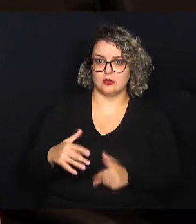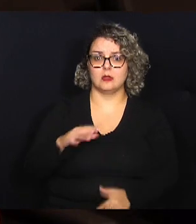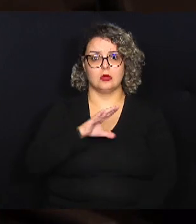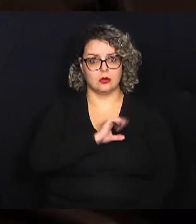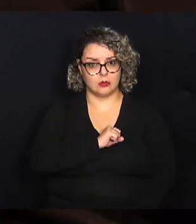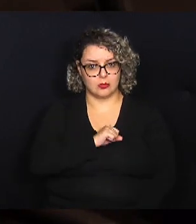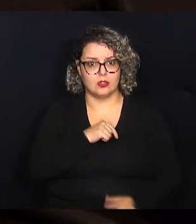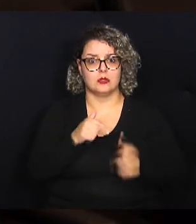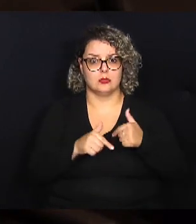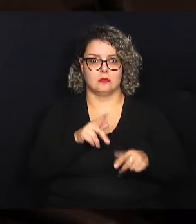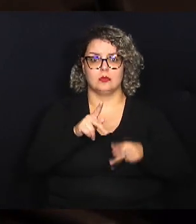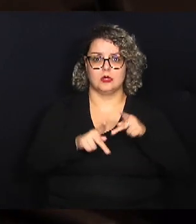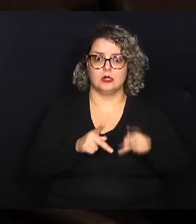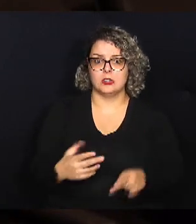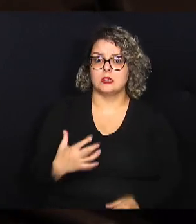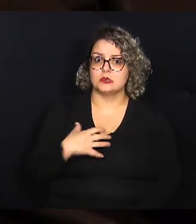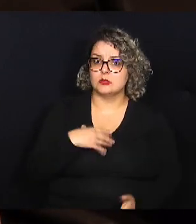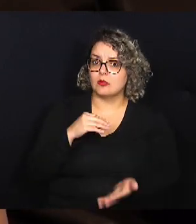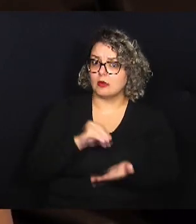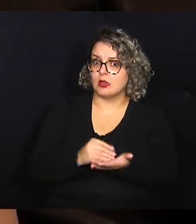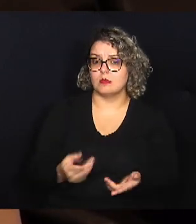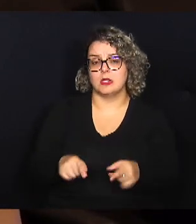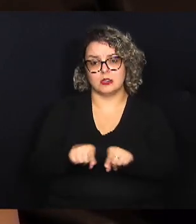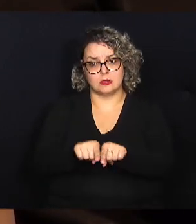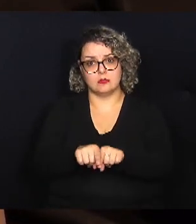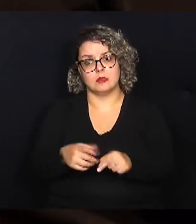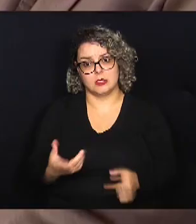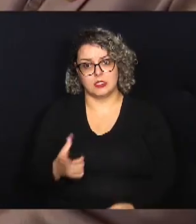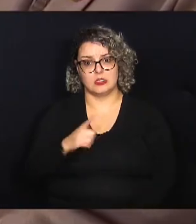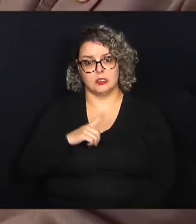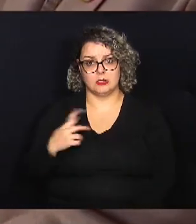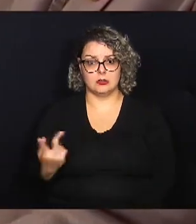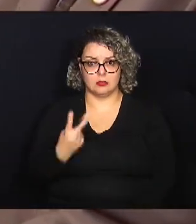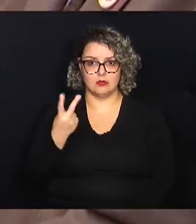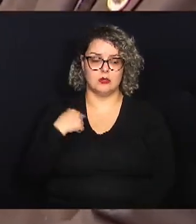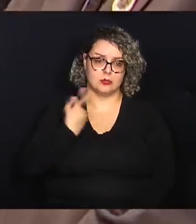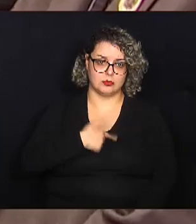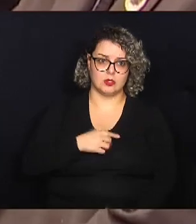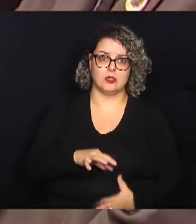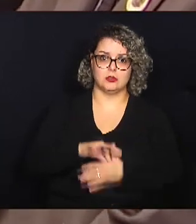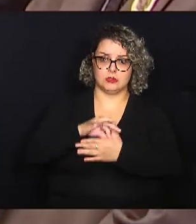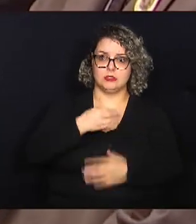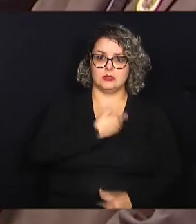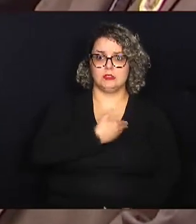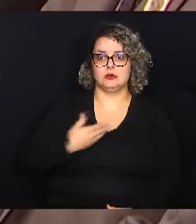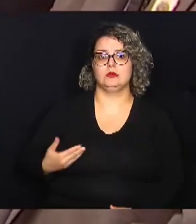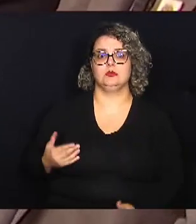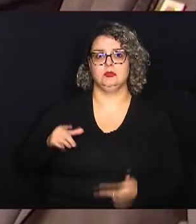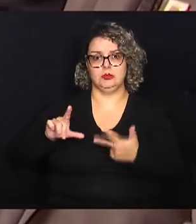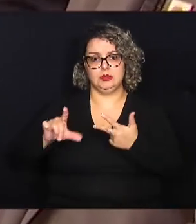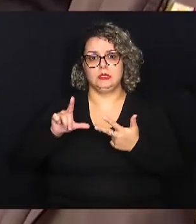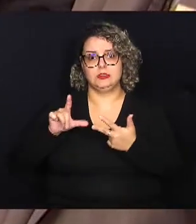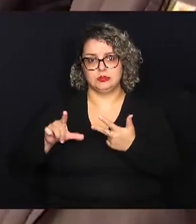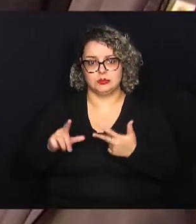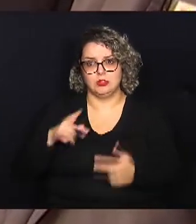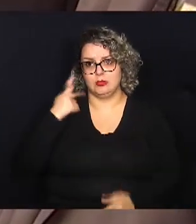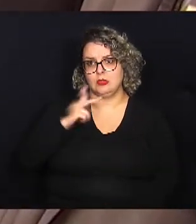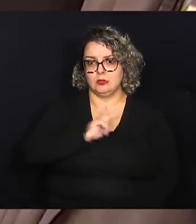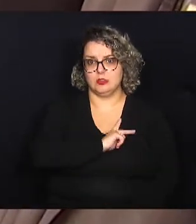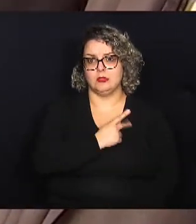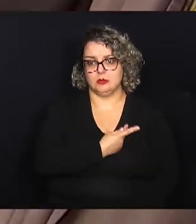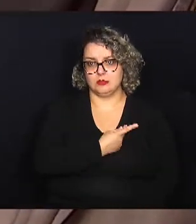para a população, a gente sente falta, só que a gente também tem que ter o nosso valor. Líder de governo no Legislativo, o vereador Paulo